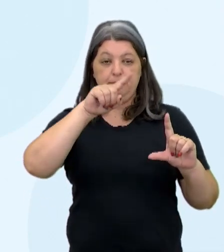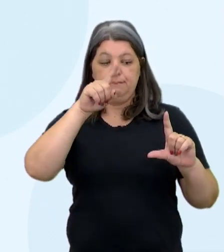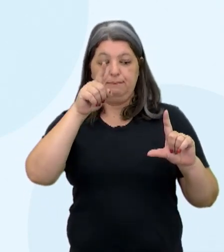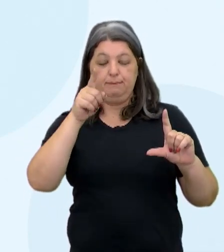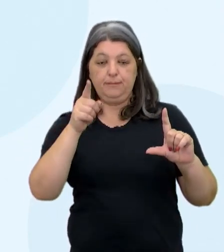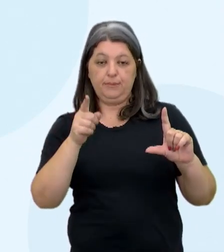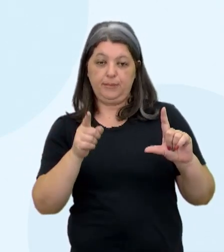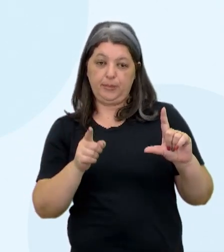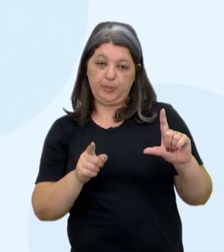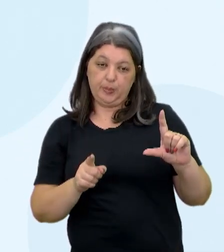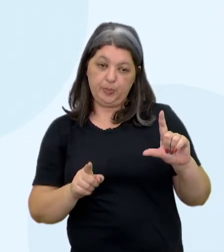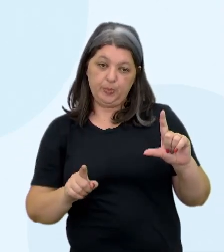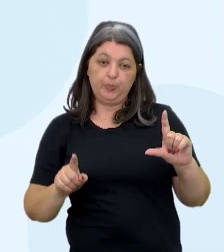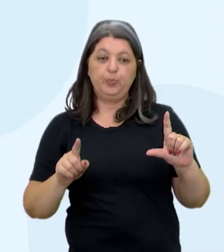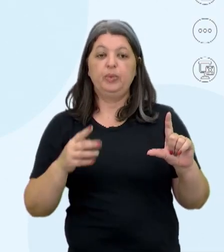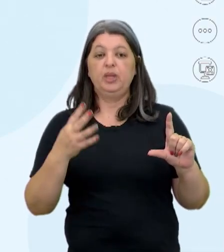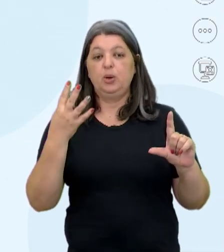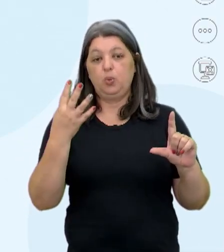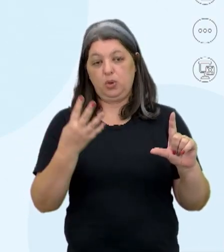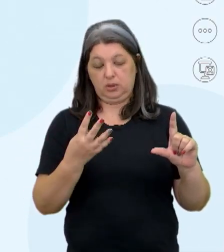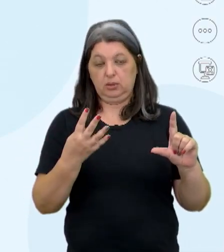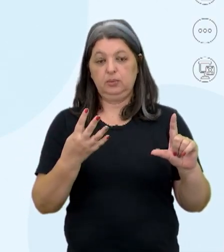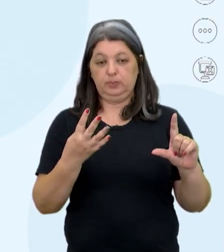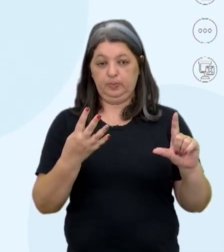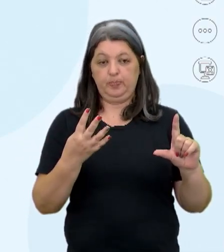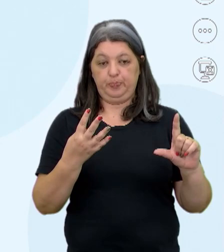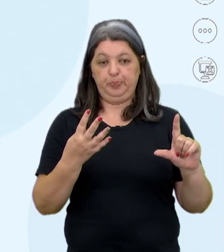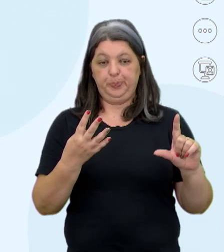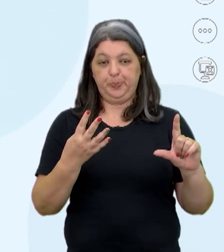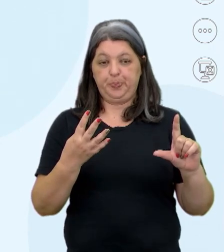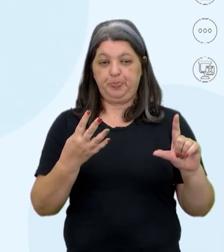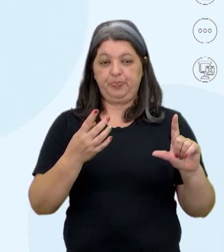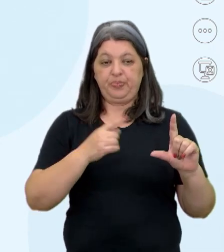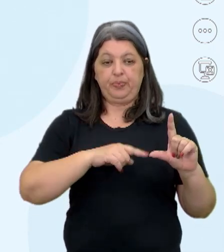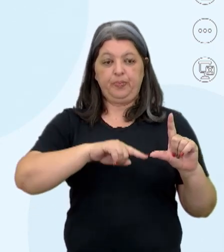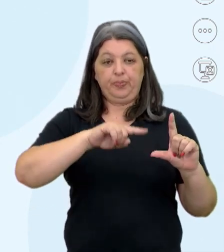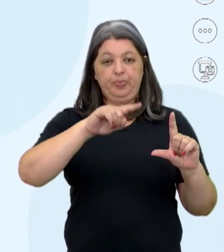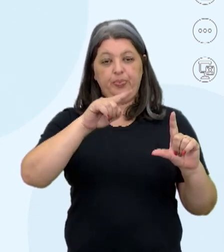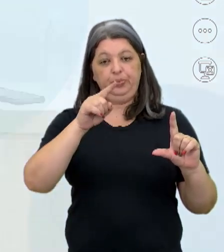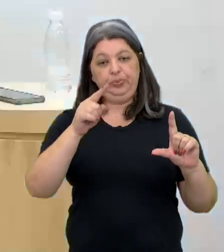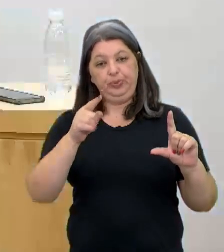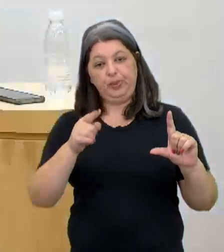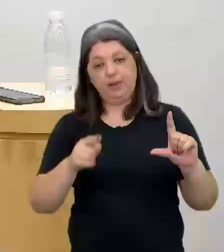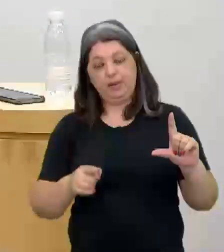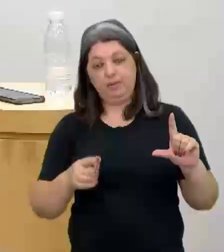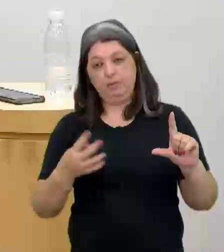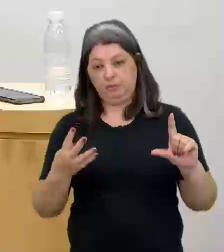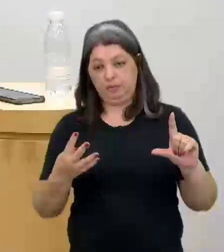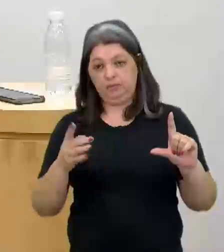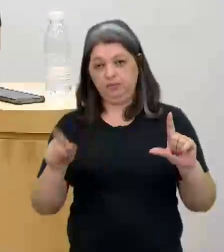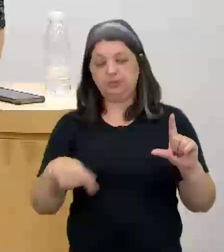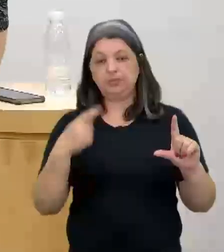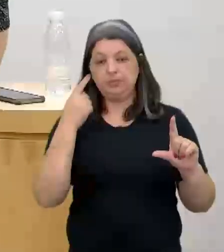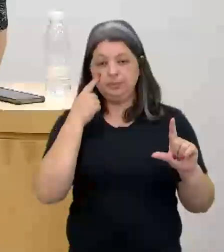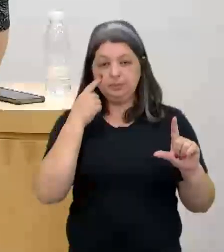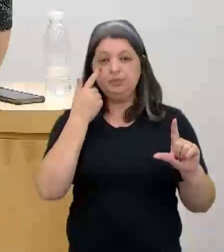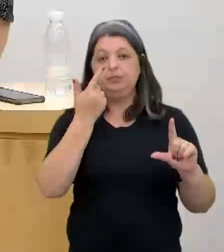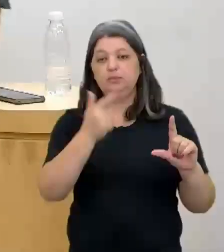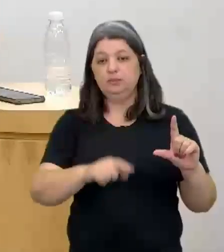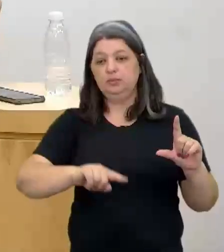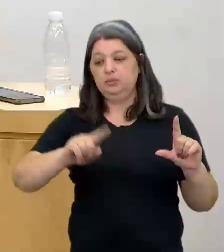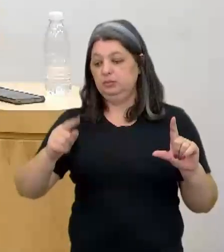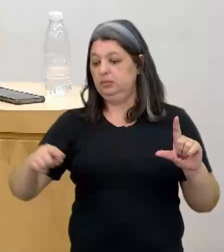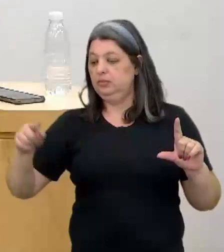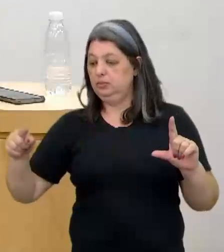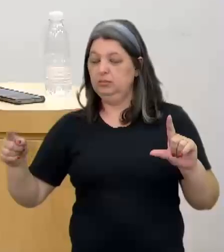que subir e descer até o 4π. Então, a subidinha foi do 0 até o 4π. Então, depois que vai vir repetindo a onda pra